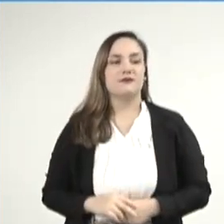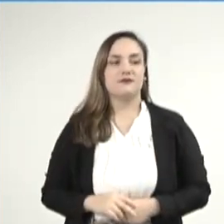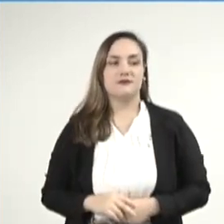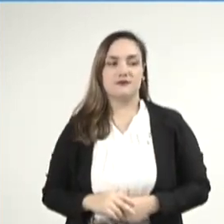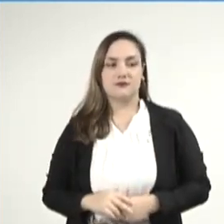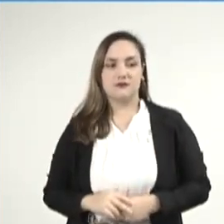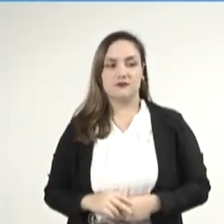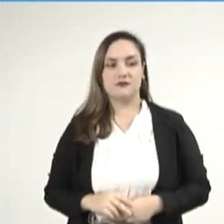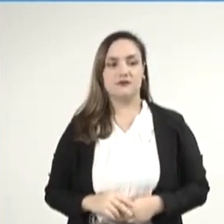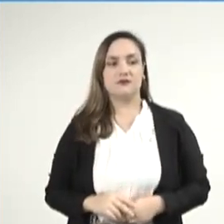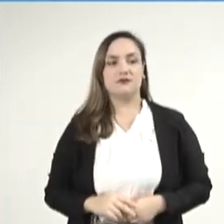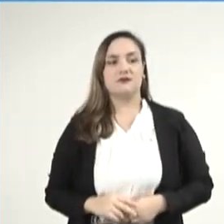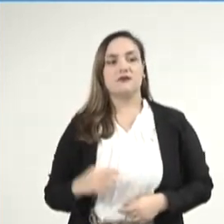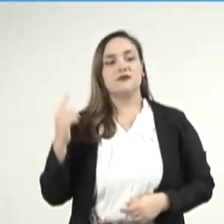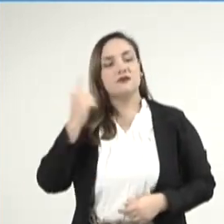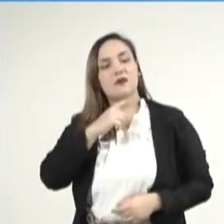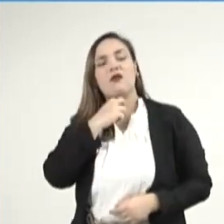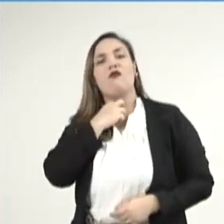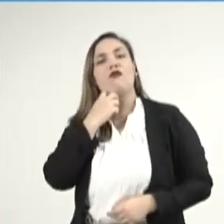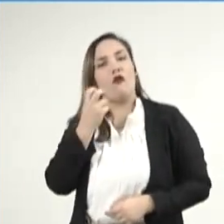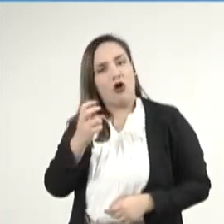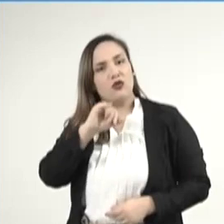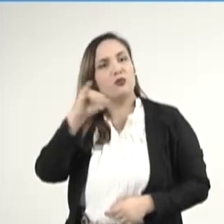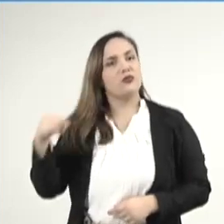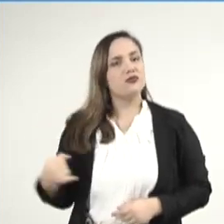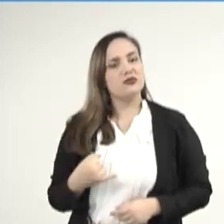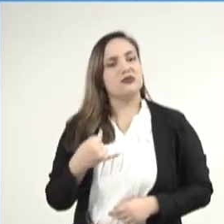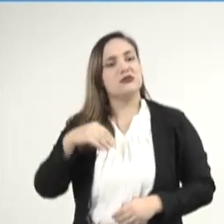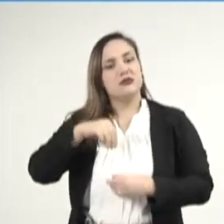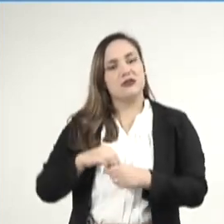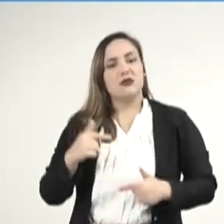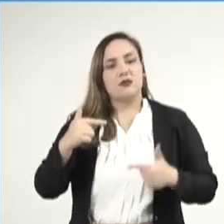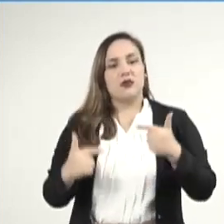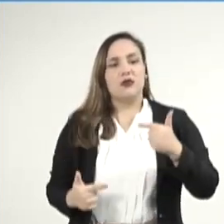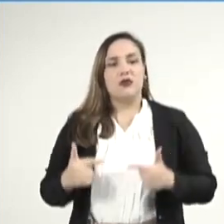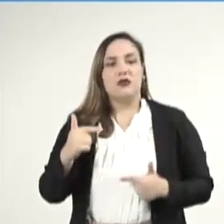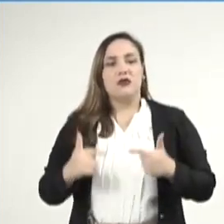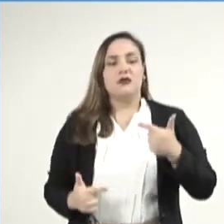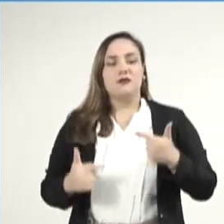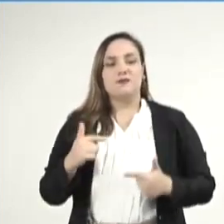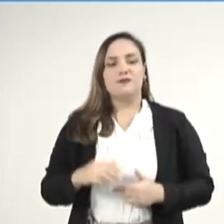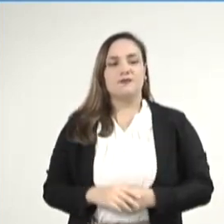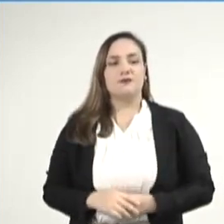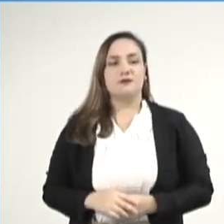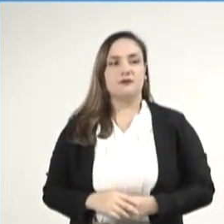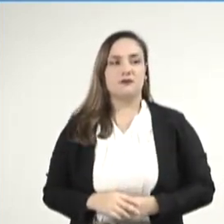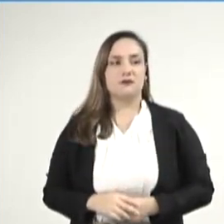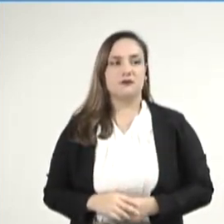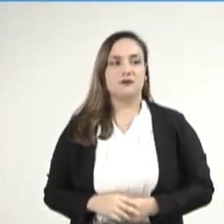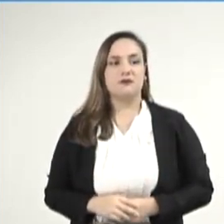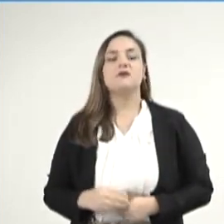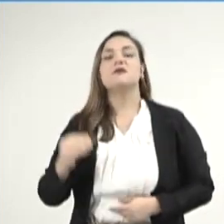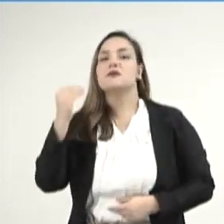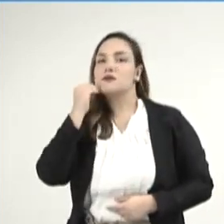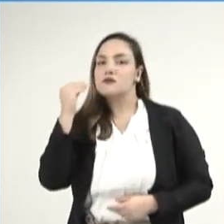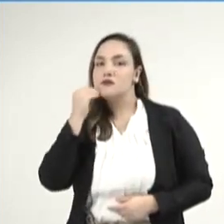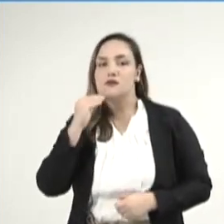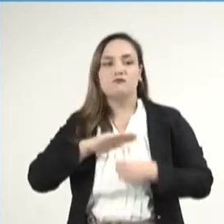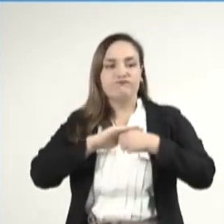que elas tenham voz e vez na política. E tentaram